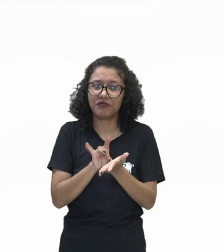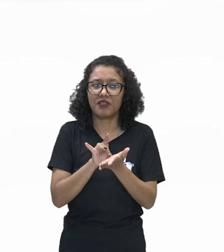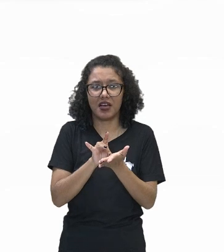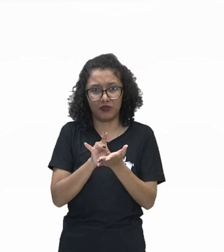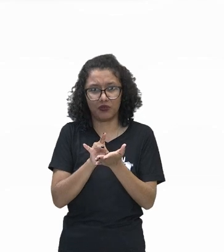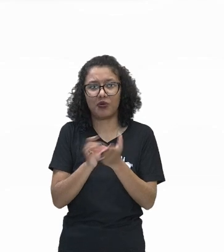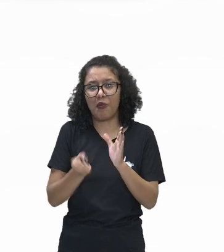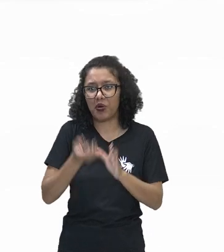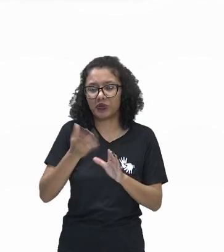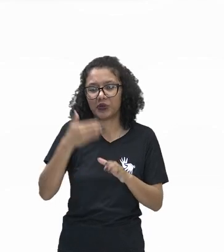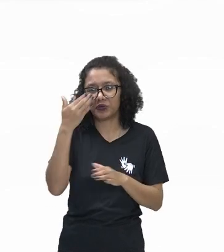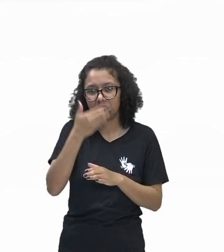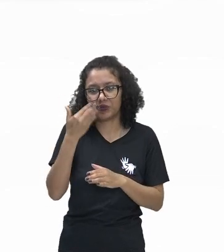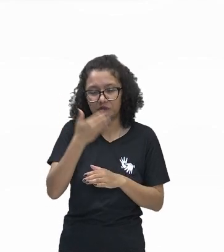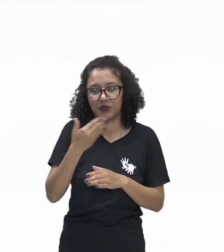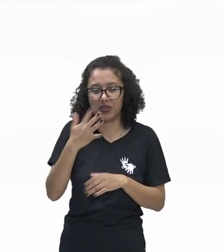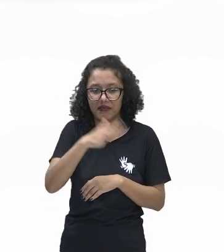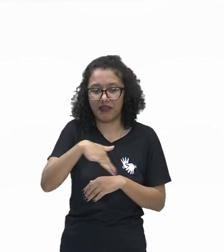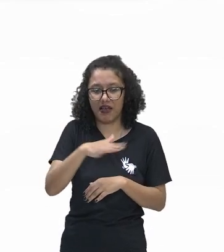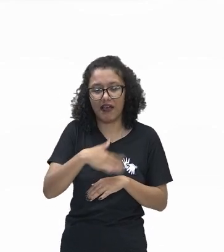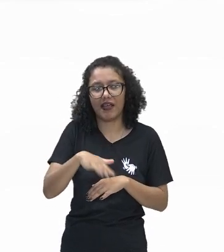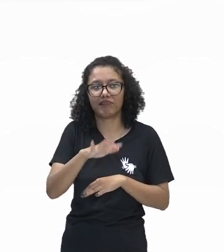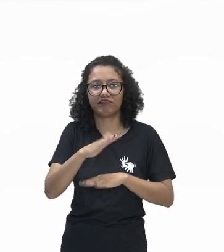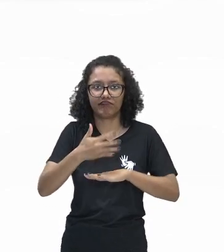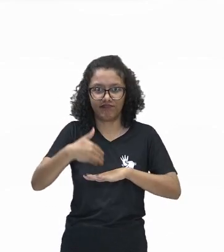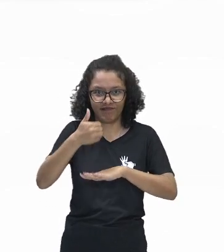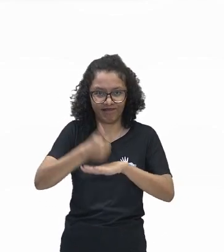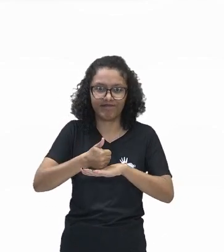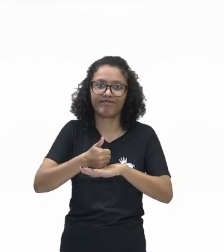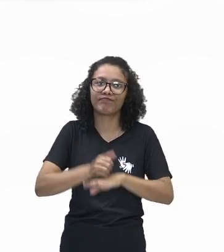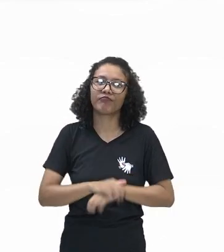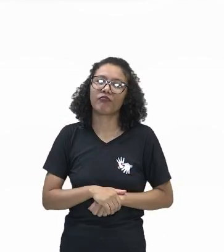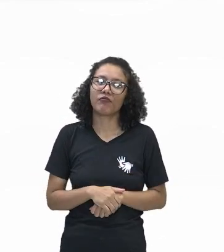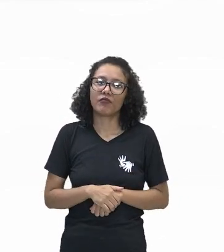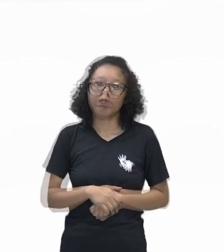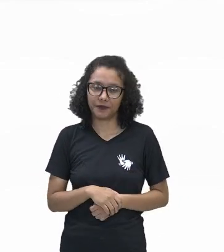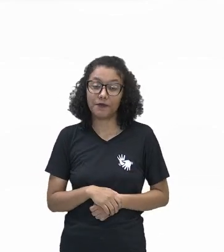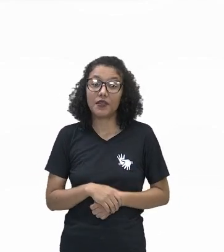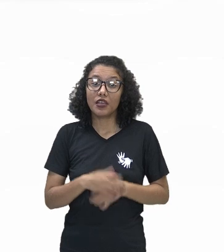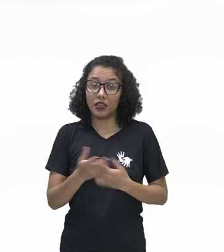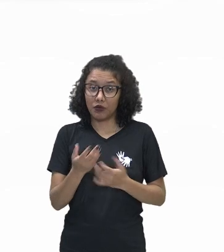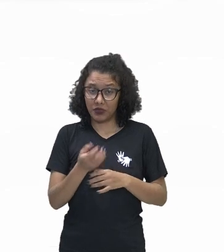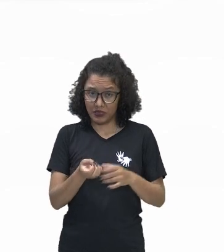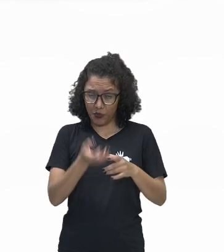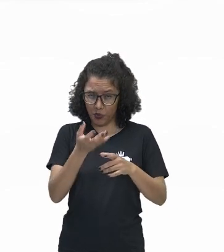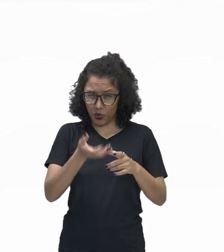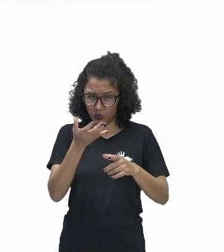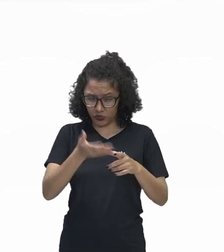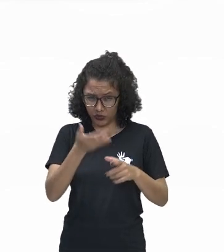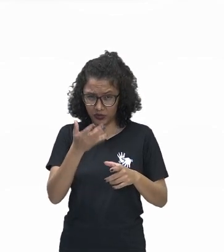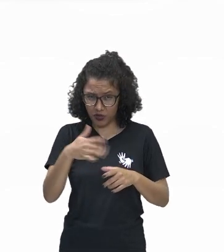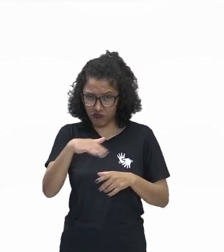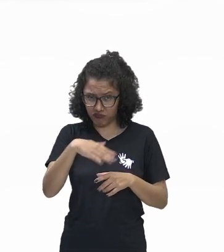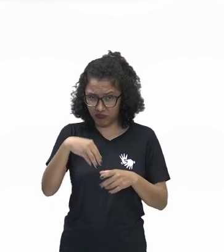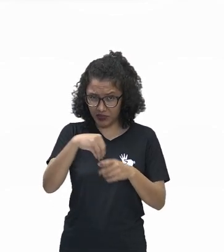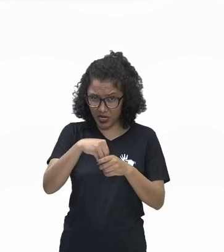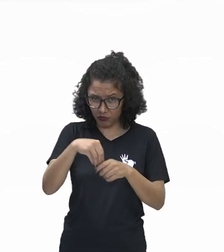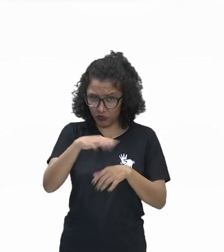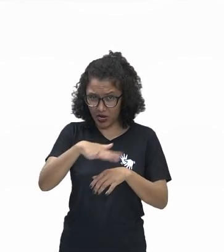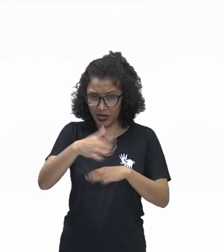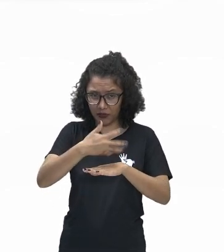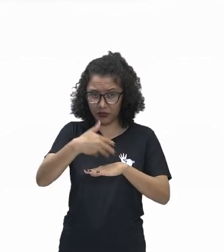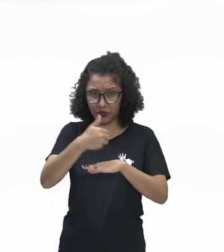de açúcar na região colonial. A produção colonial, portanto, especialmente essa açucareira, ela